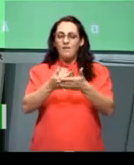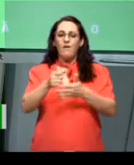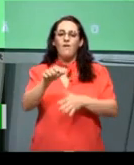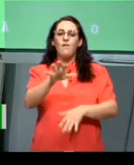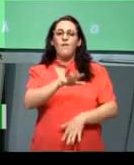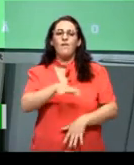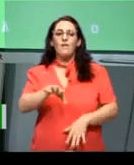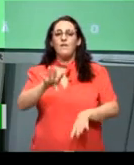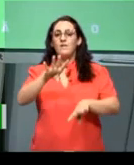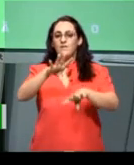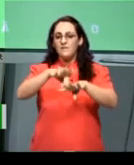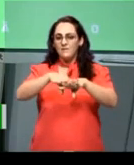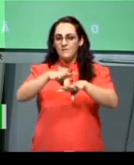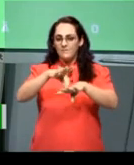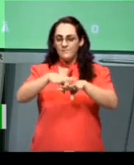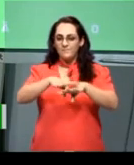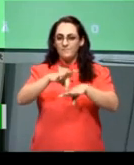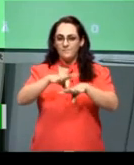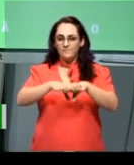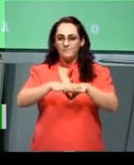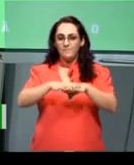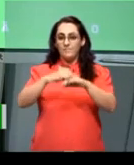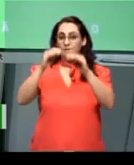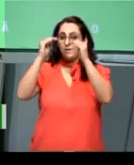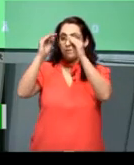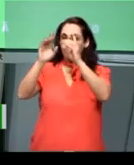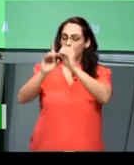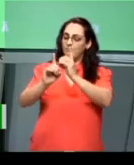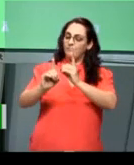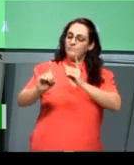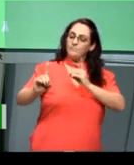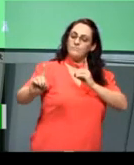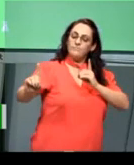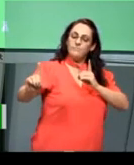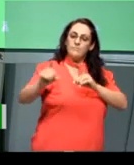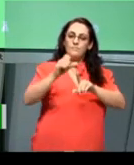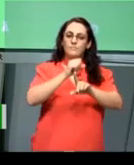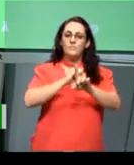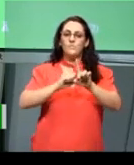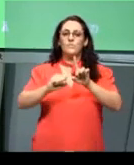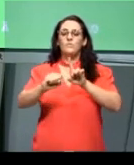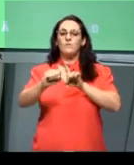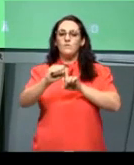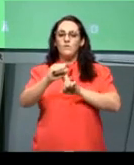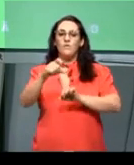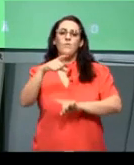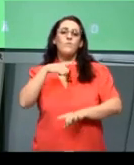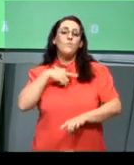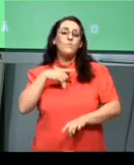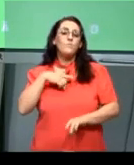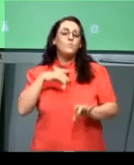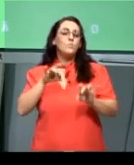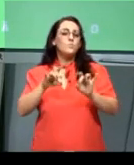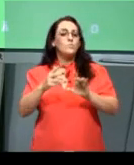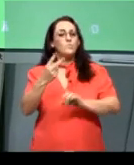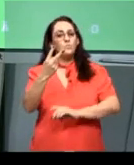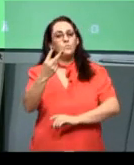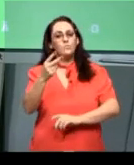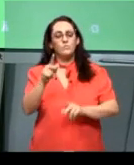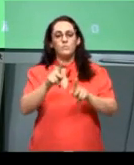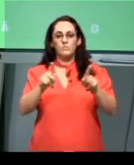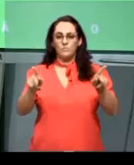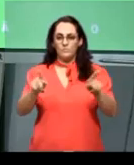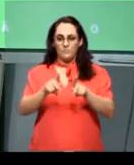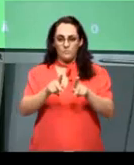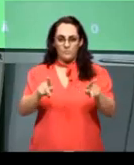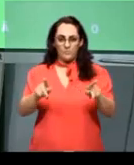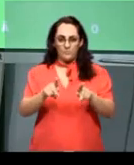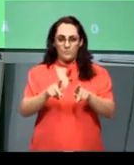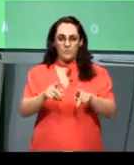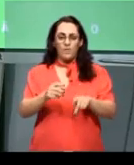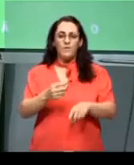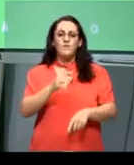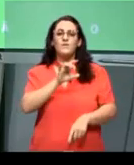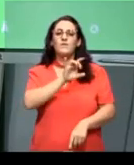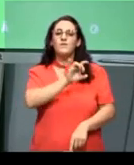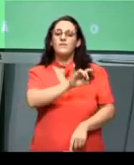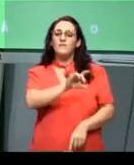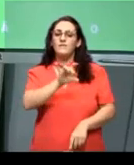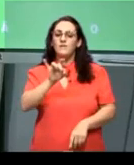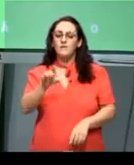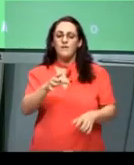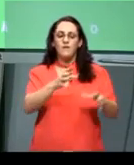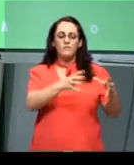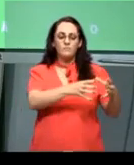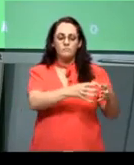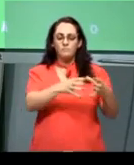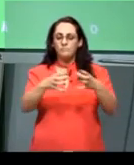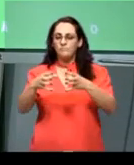de matemática. Respeitando o distanciamento social, teremos apenas dois professores por bloco. Nesse primeiro